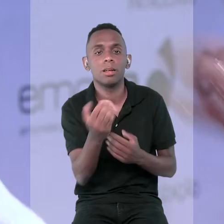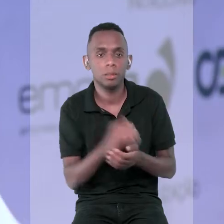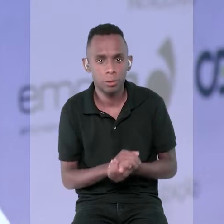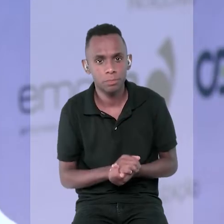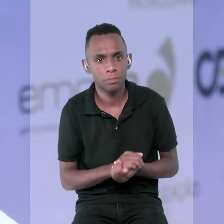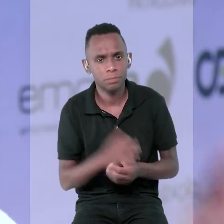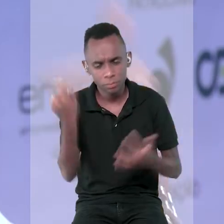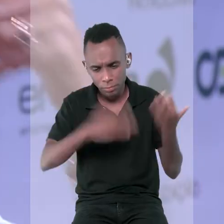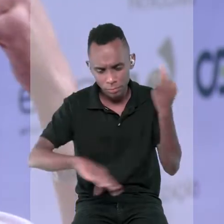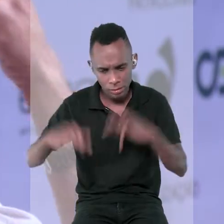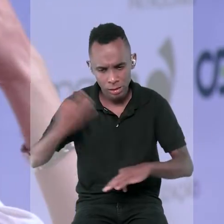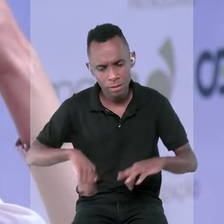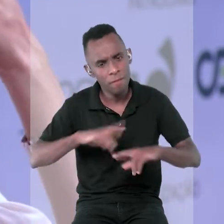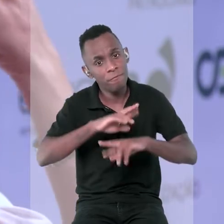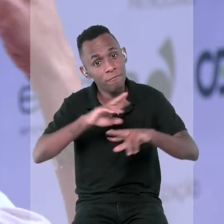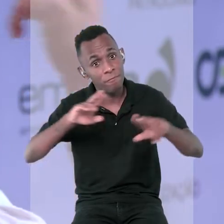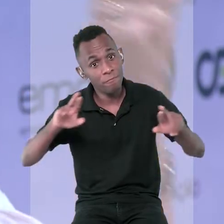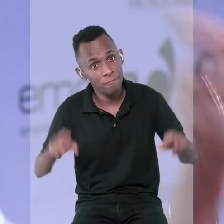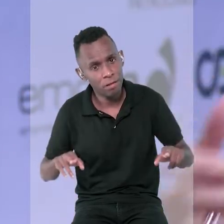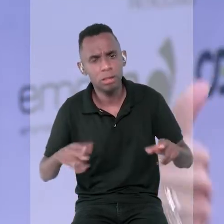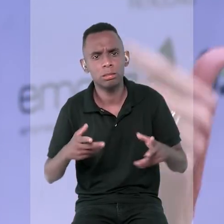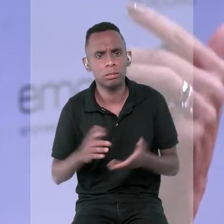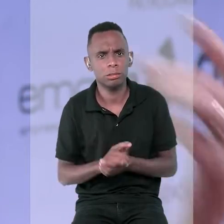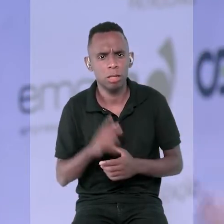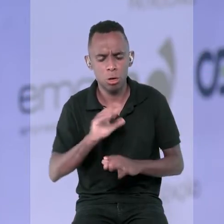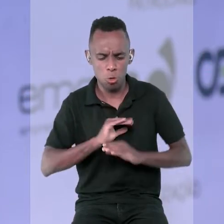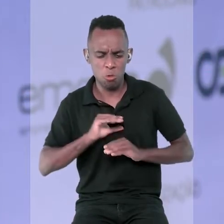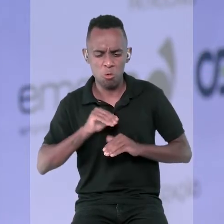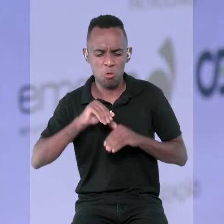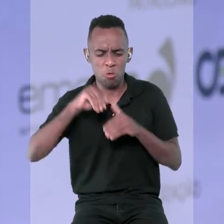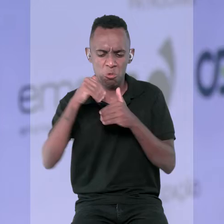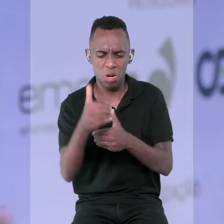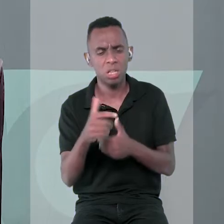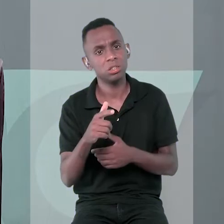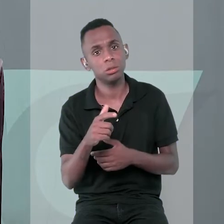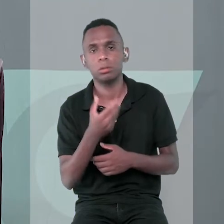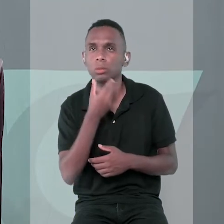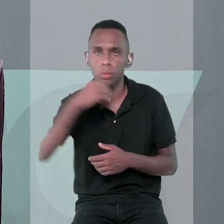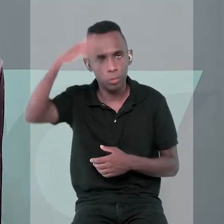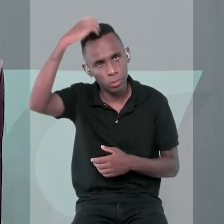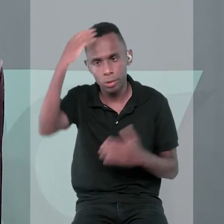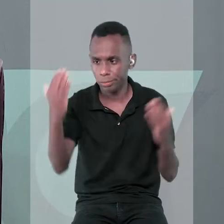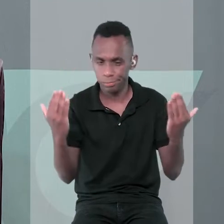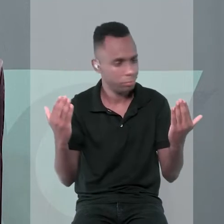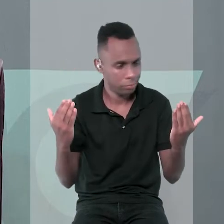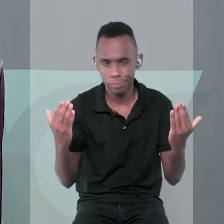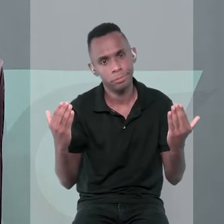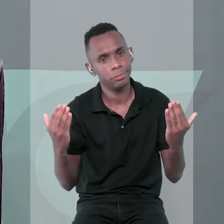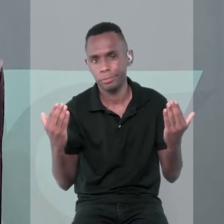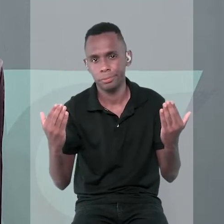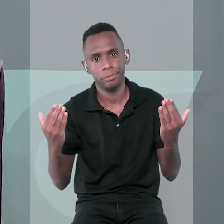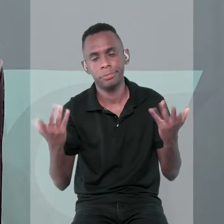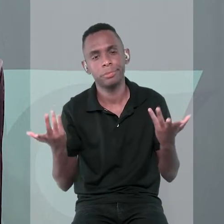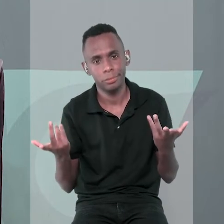se feriu várias vezes, ela era dona de uma resiliência, de uma coragem, que o rei, coitado, perto da Joana d'Arc,